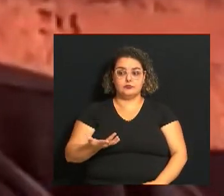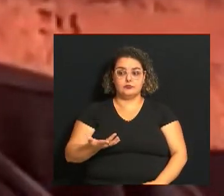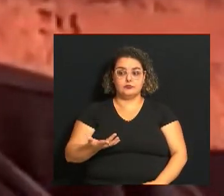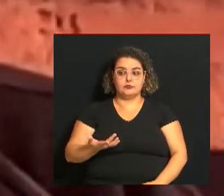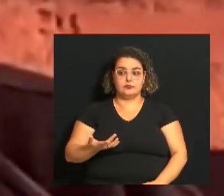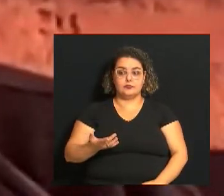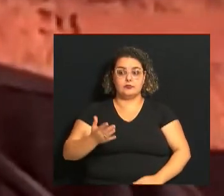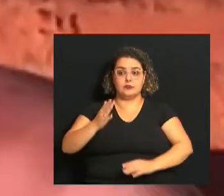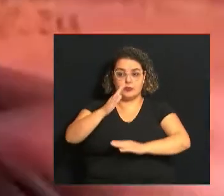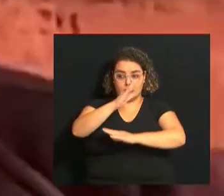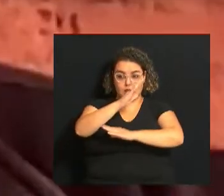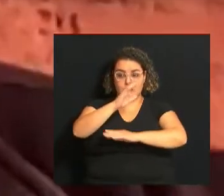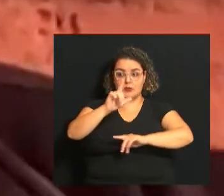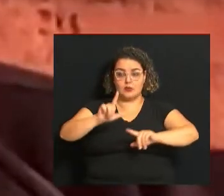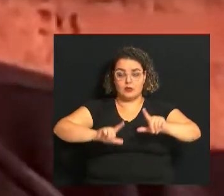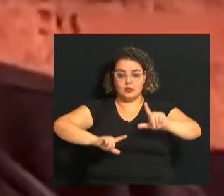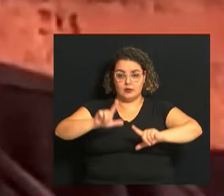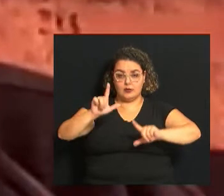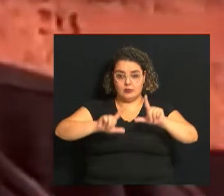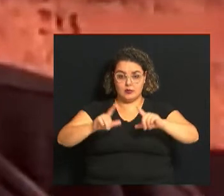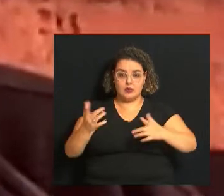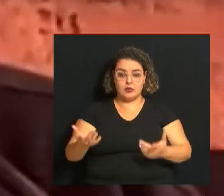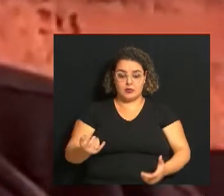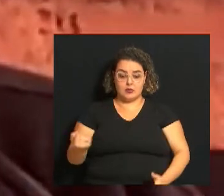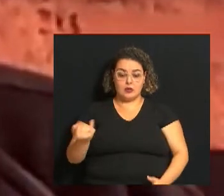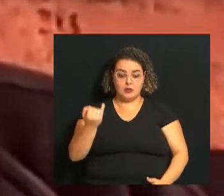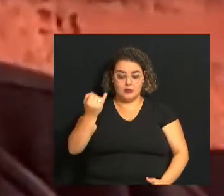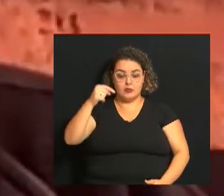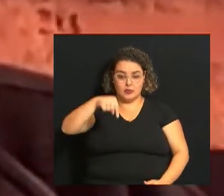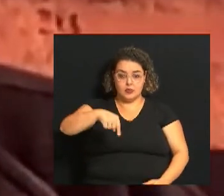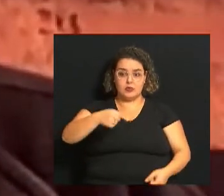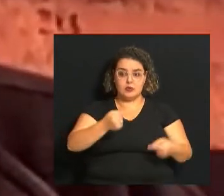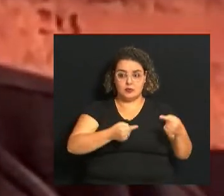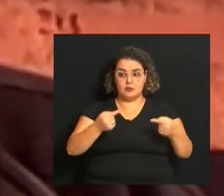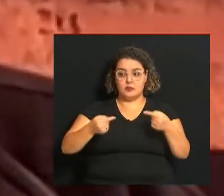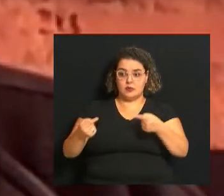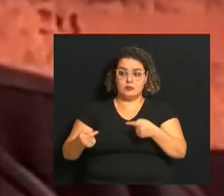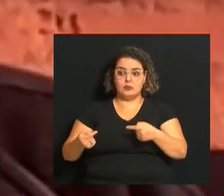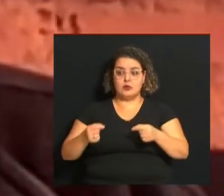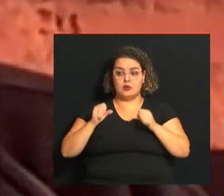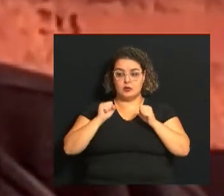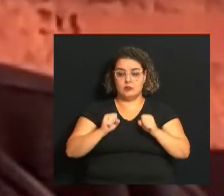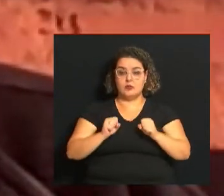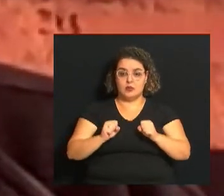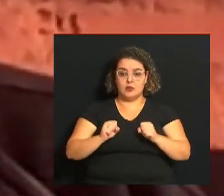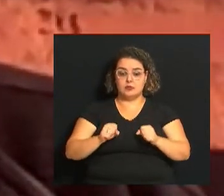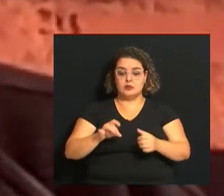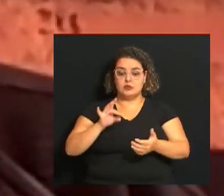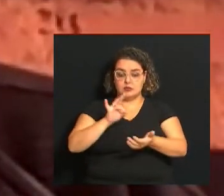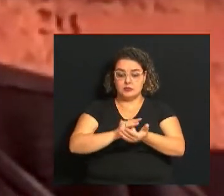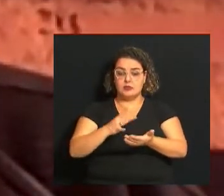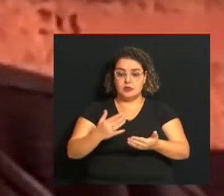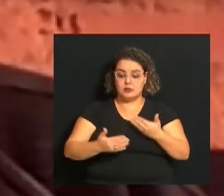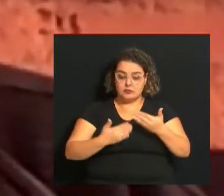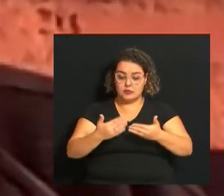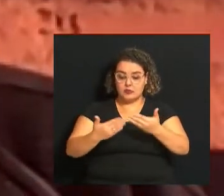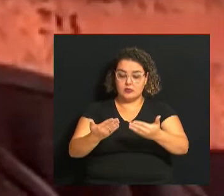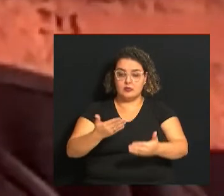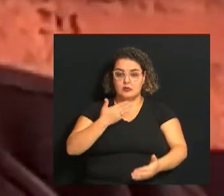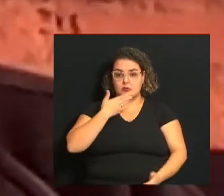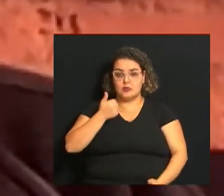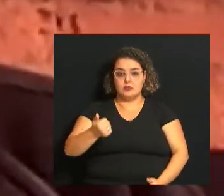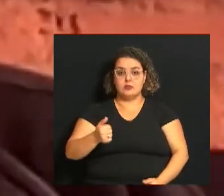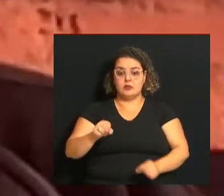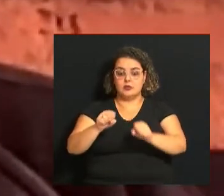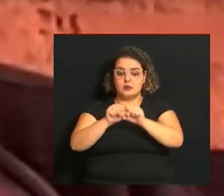Câmara, que acho que é essencial esse espaço de discussão, para que a gente possa, de fato, avançar na melhoria dos sistemas,